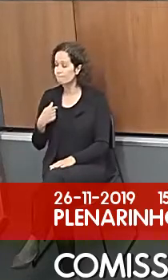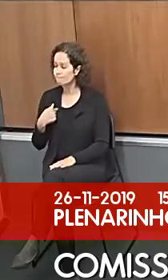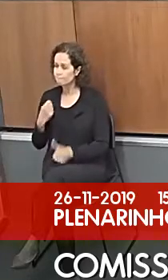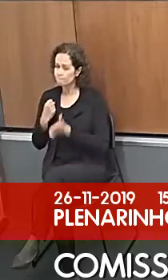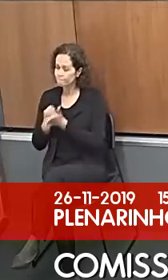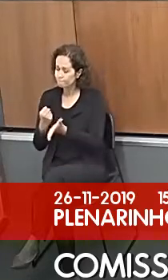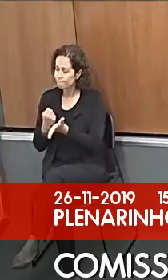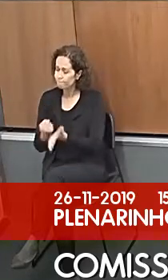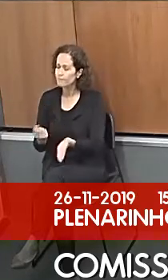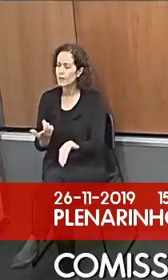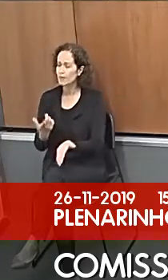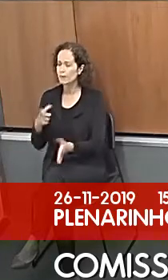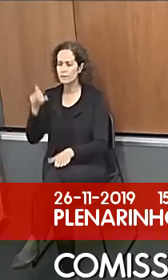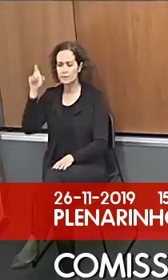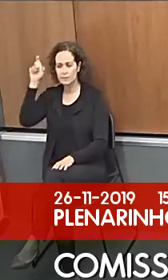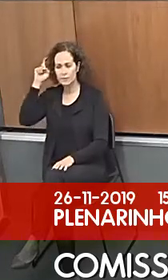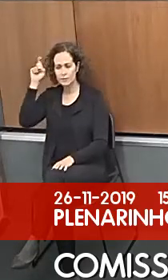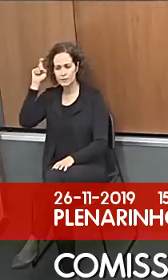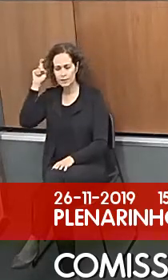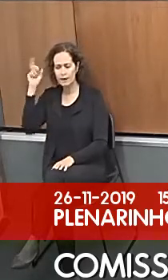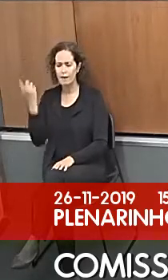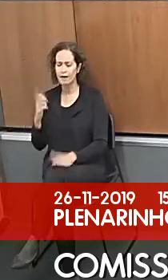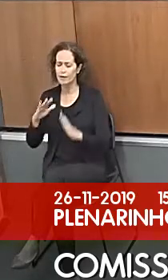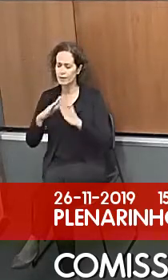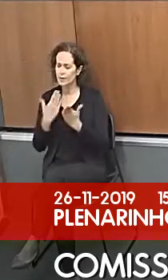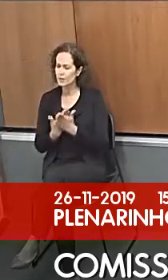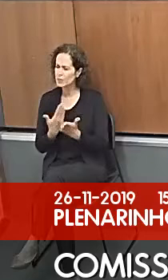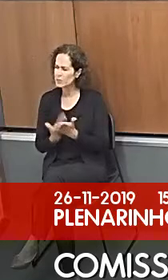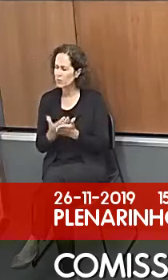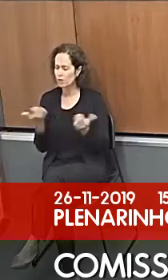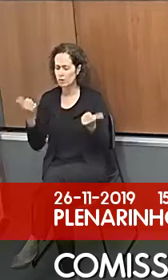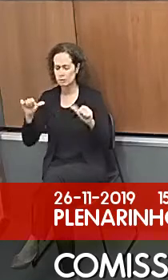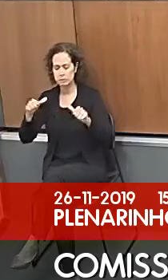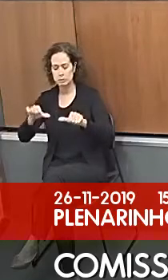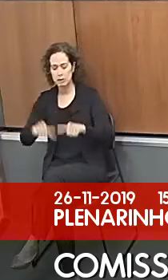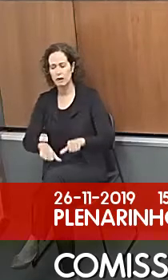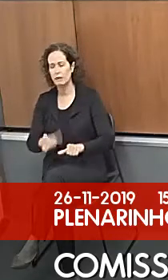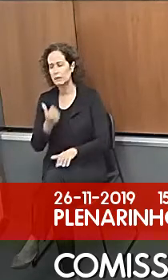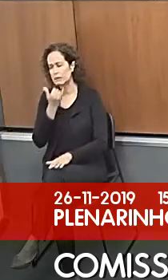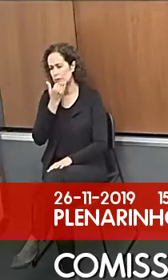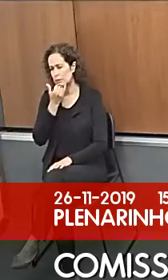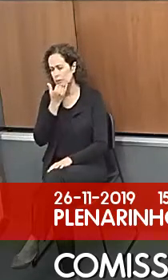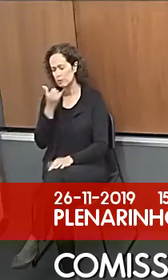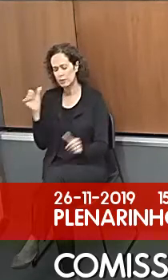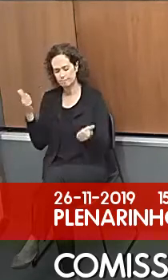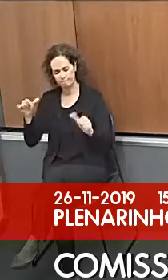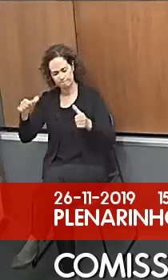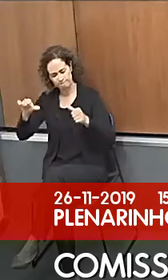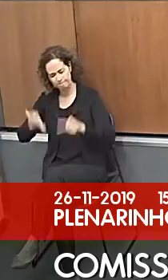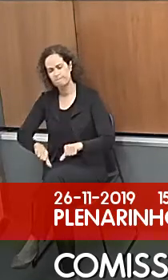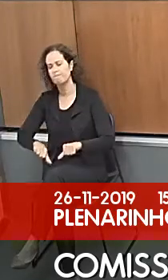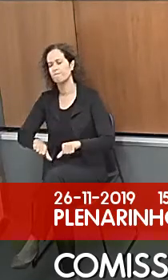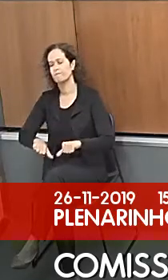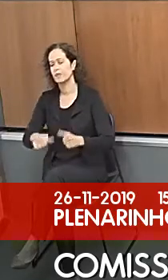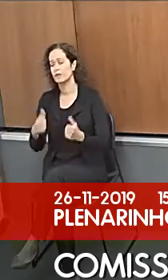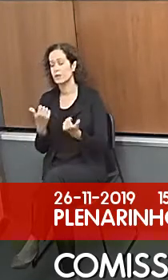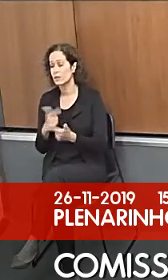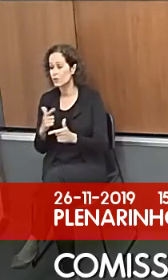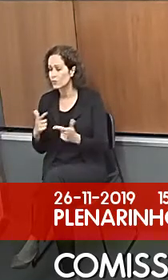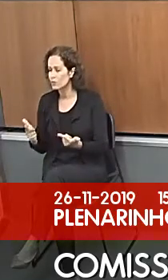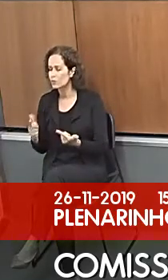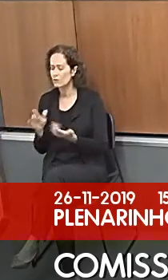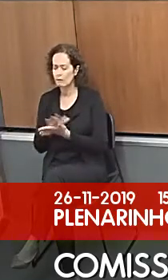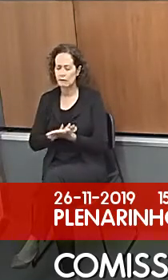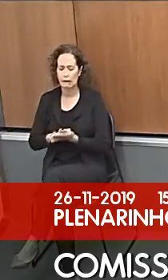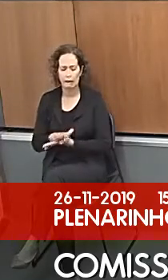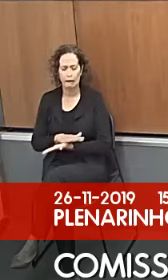no Francisco Salles, porque era uma escola no chão, desculpe a expressão, era uma escola que não tinha pedra